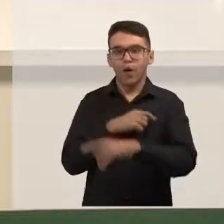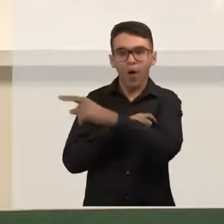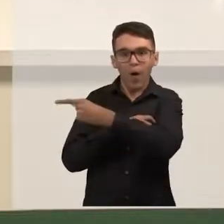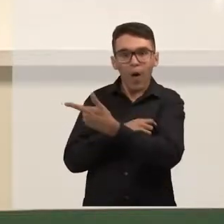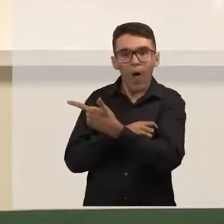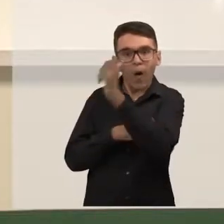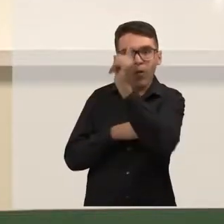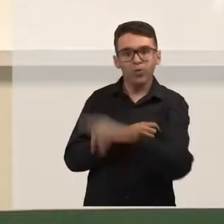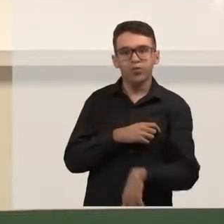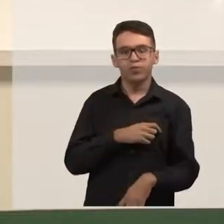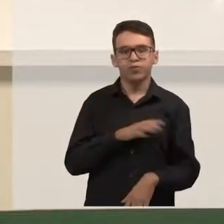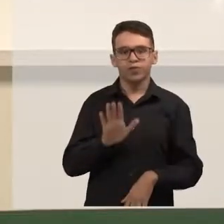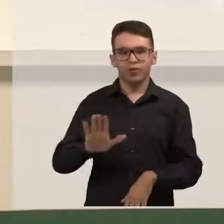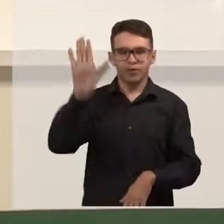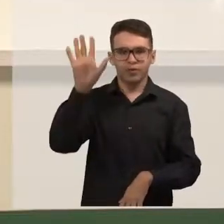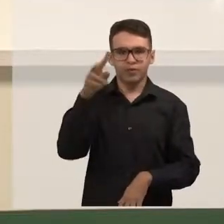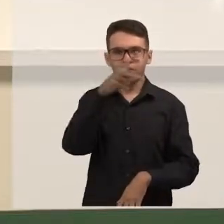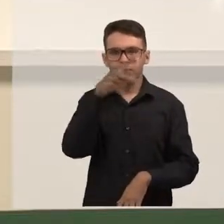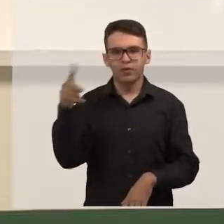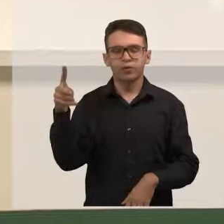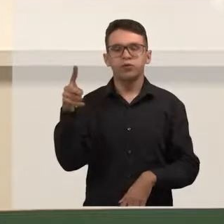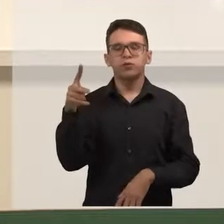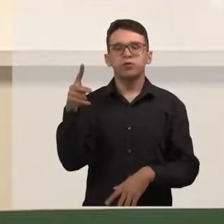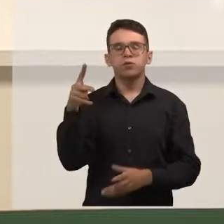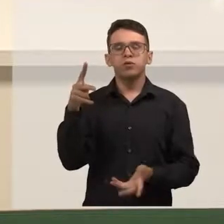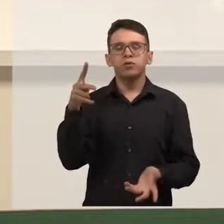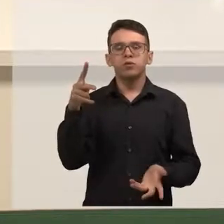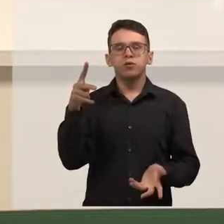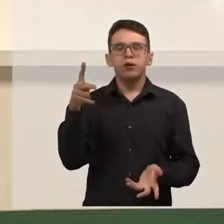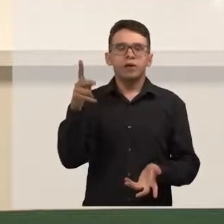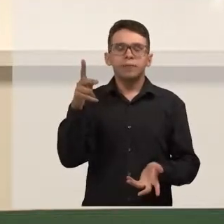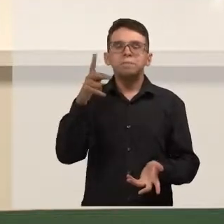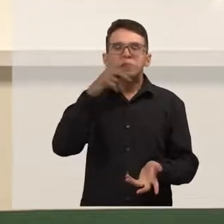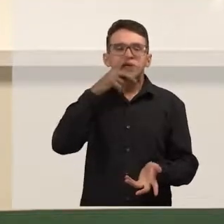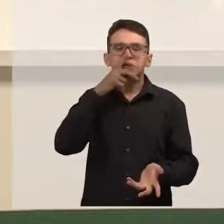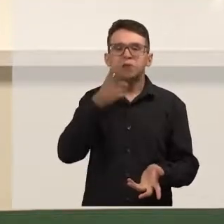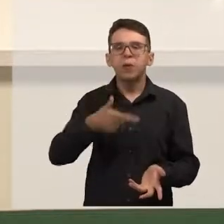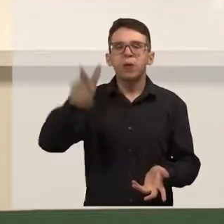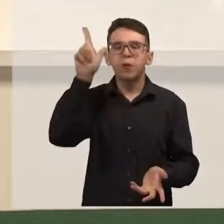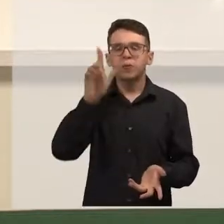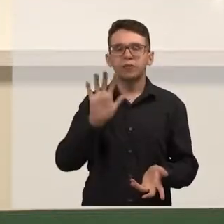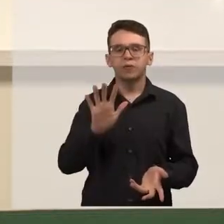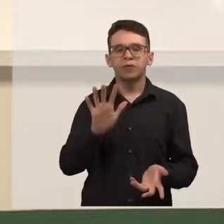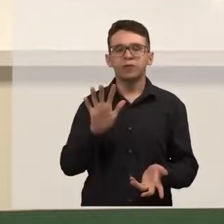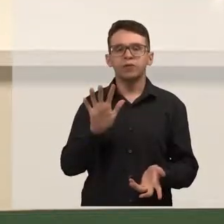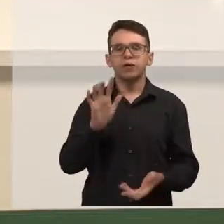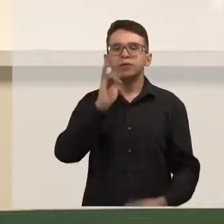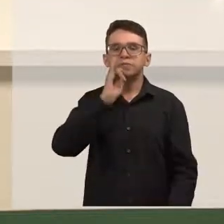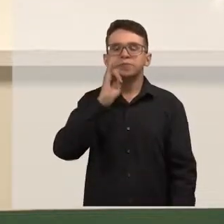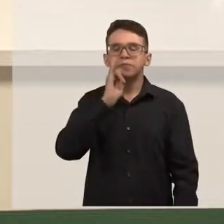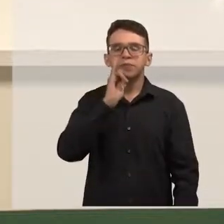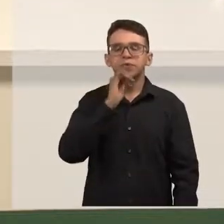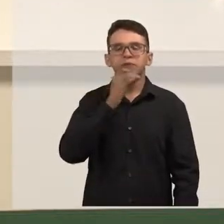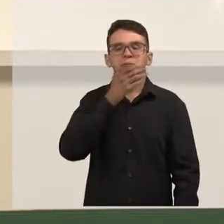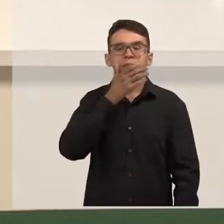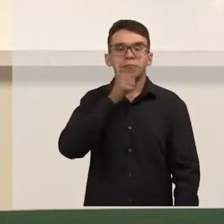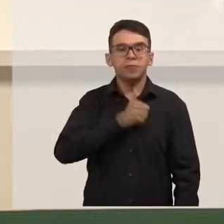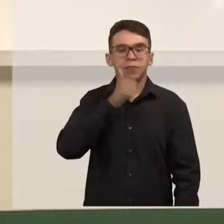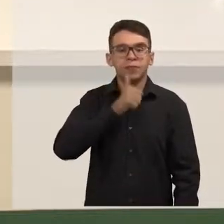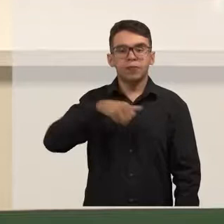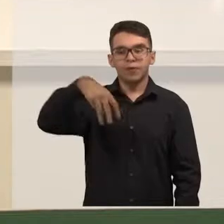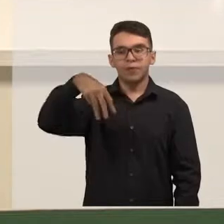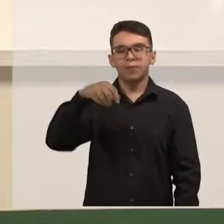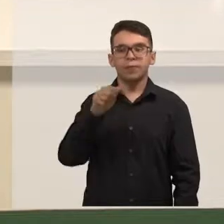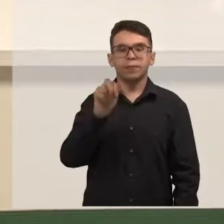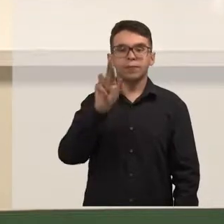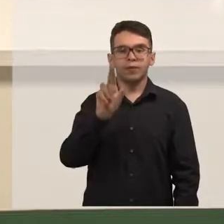do PT são praticamente levados à discussão. A Marina, que não é do